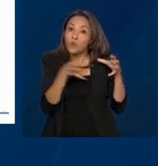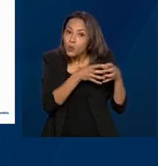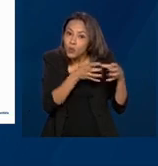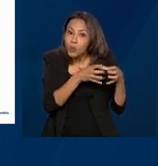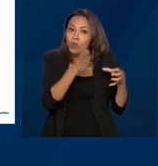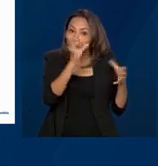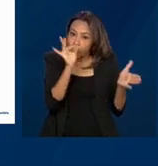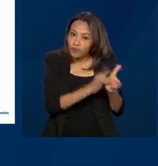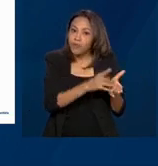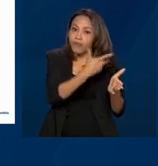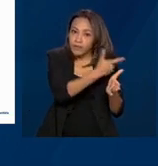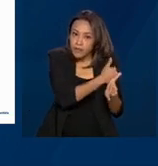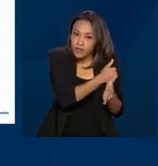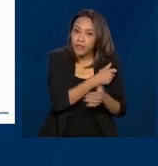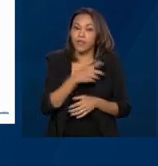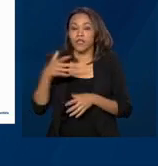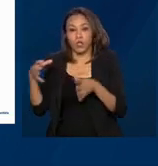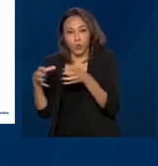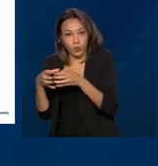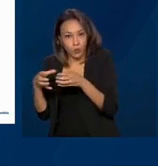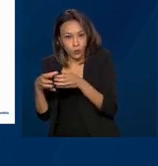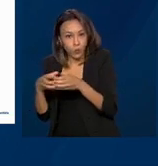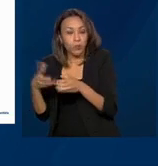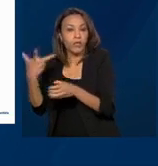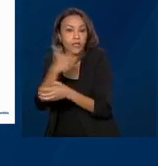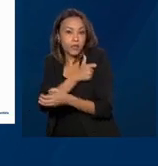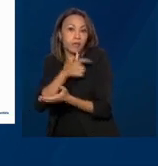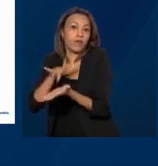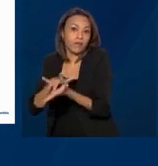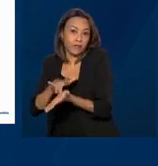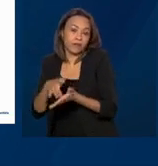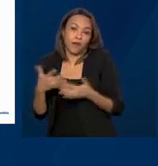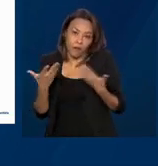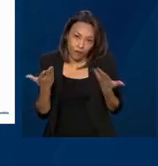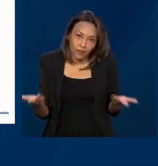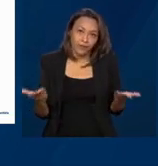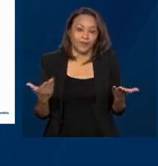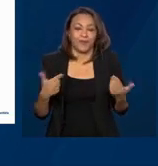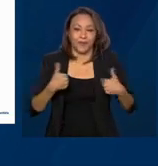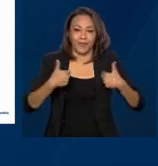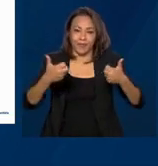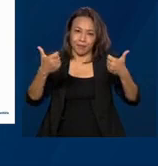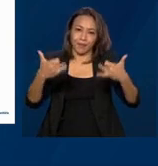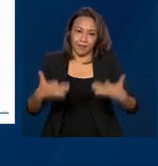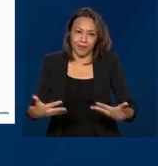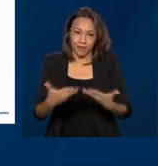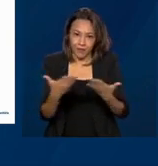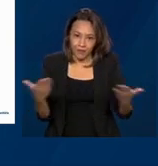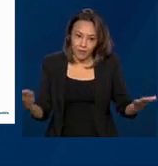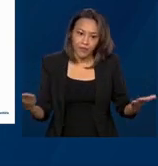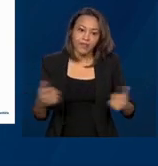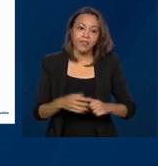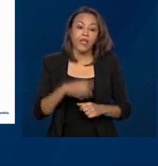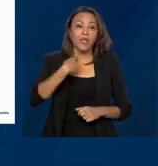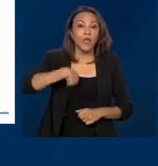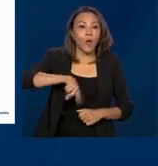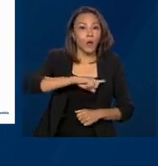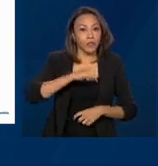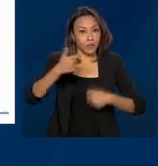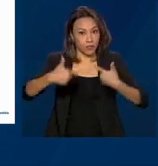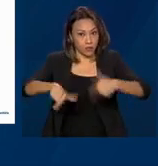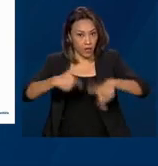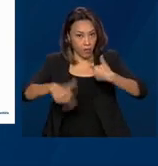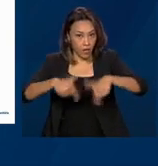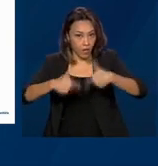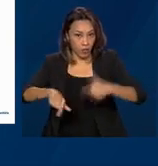placebo. Bem, eu acho que era mais ou menos isso que eu queria falar. A gente trabalhou com esses 3 softwares